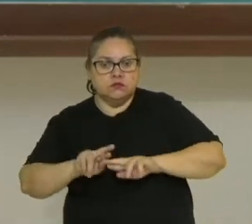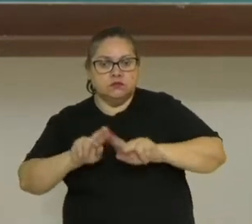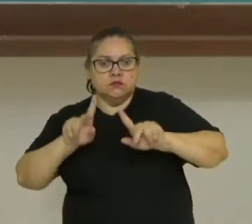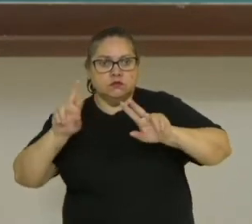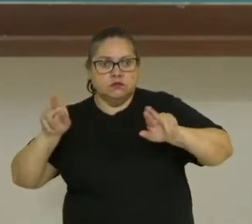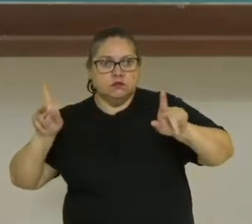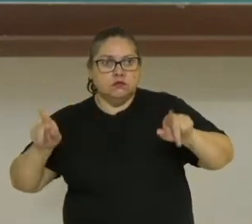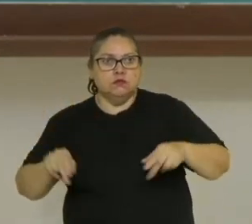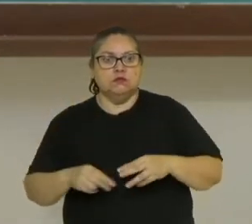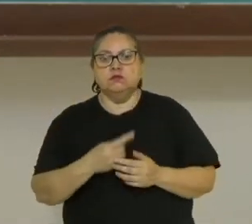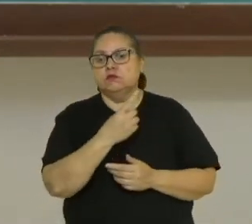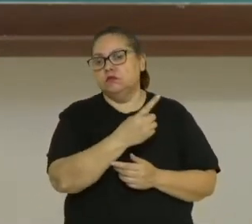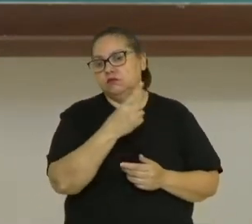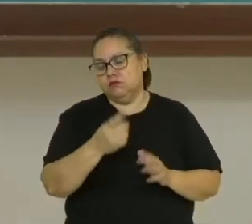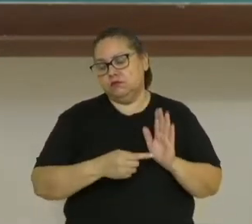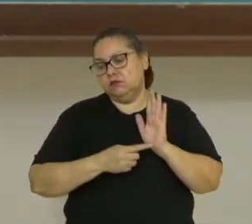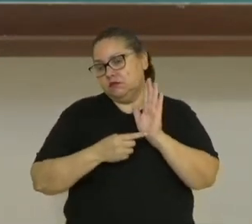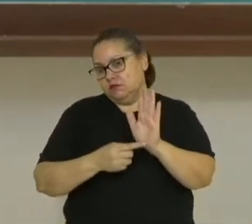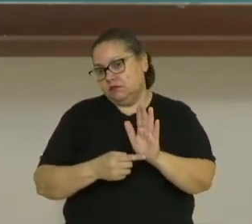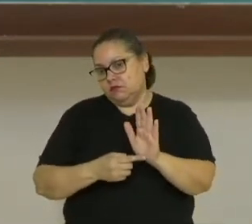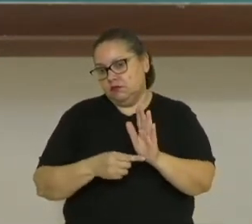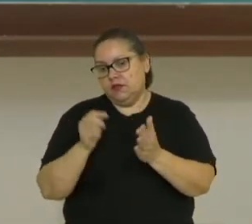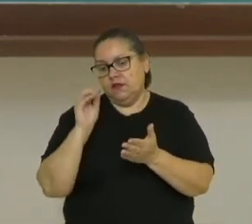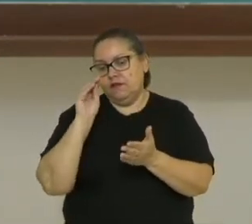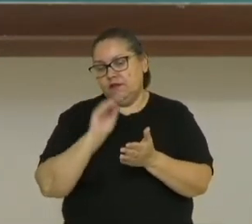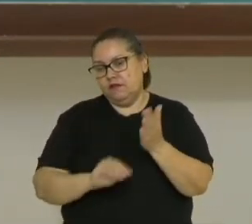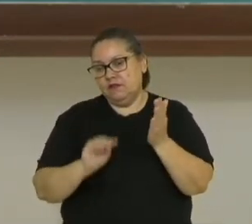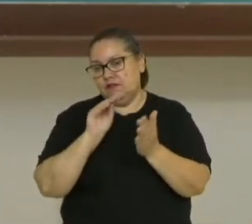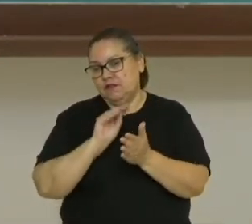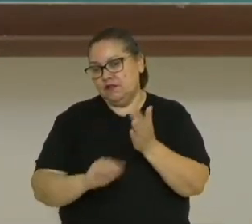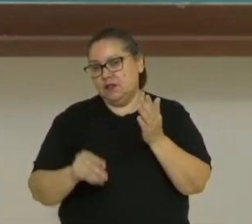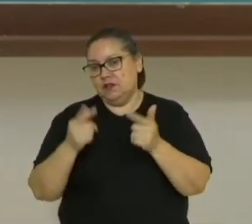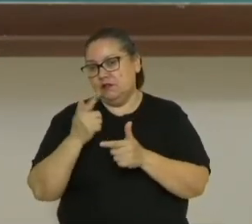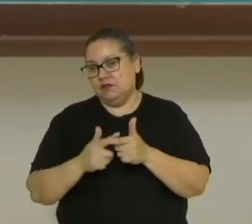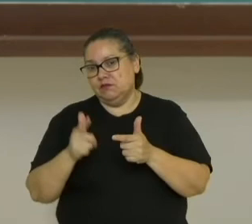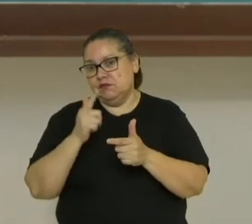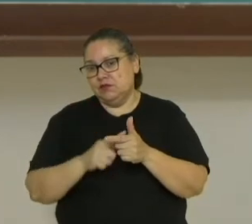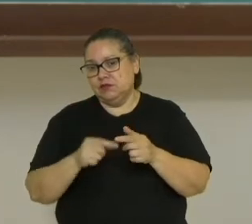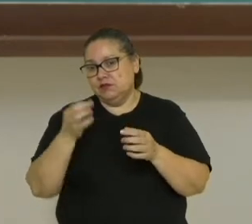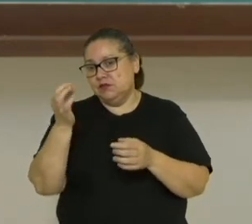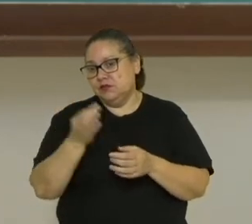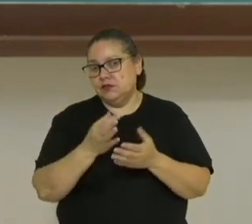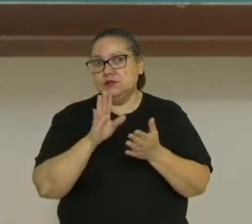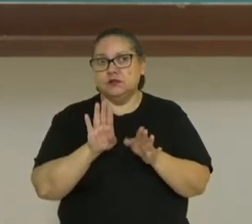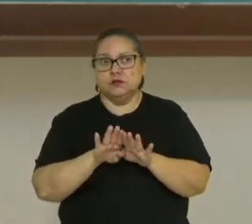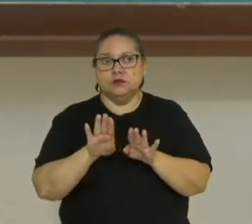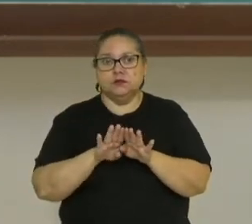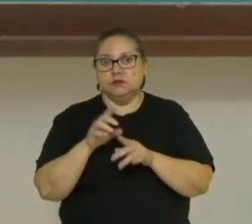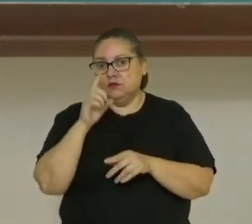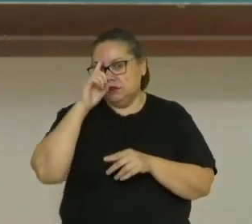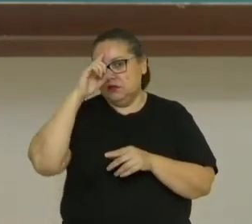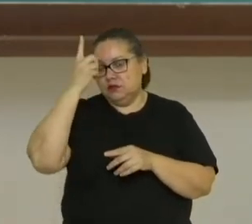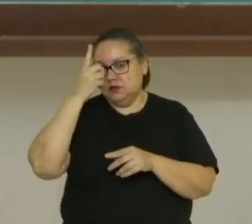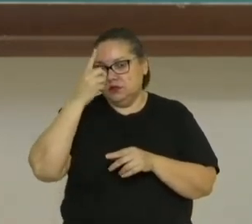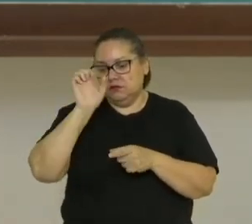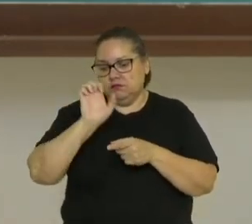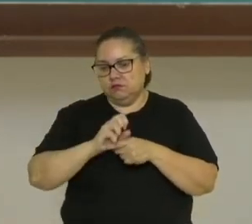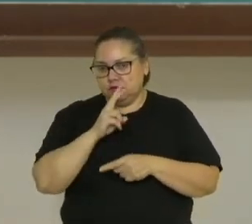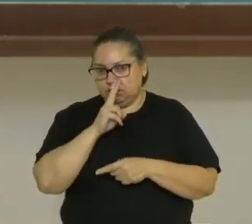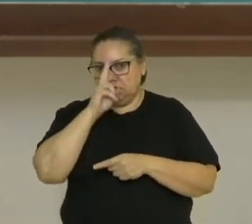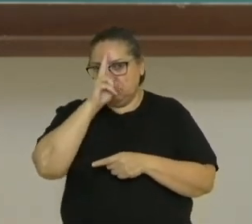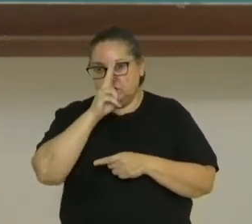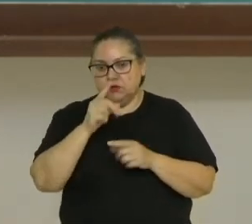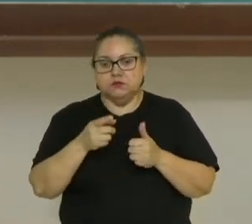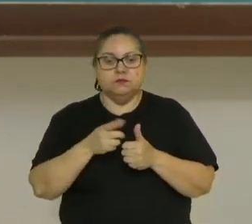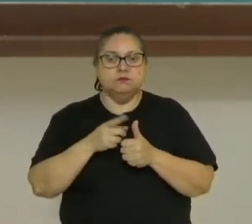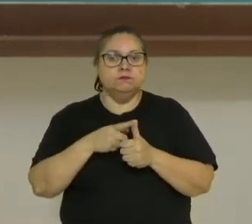diferentes. Cada um apresenta falhas, cada um apresenta acertos. A ideia de um Estado forte, em um